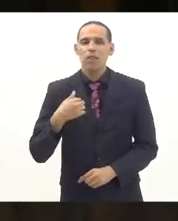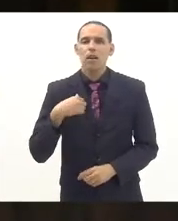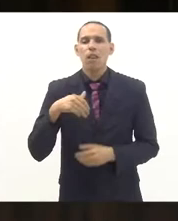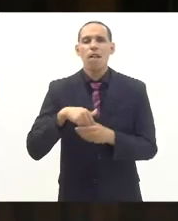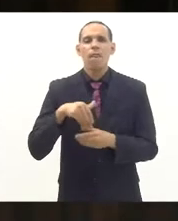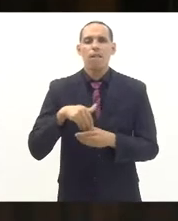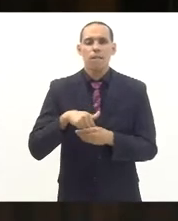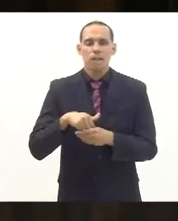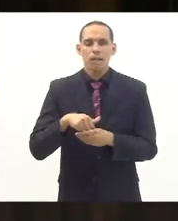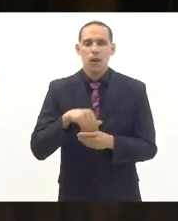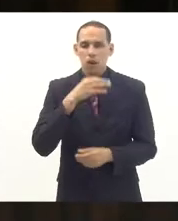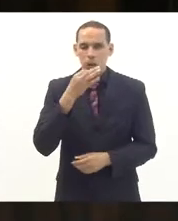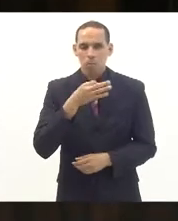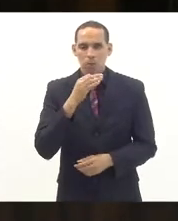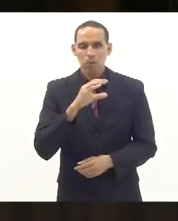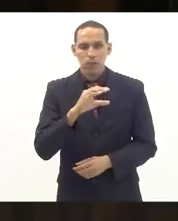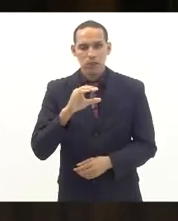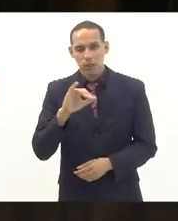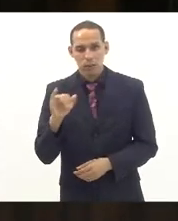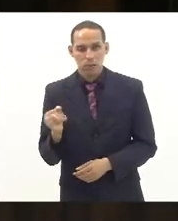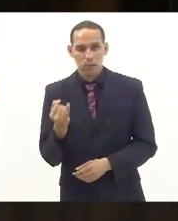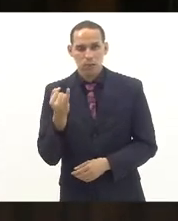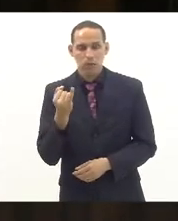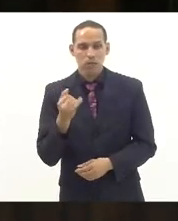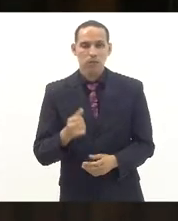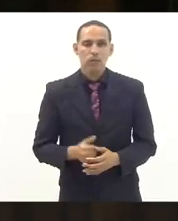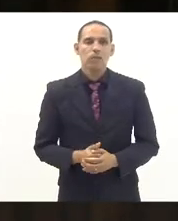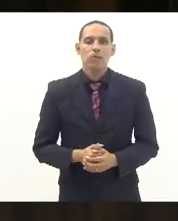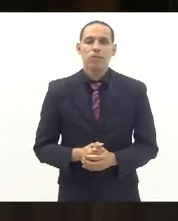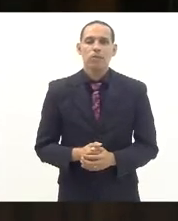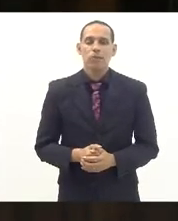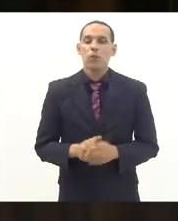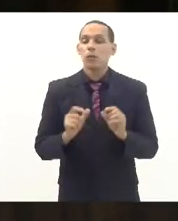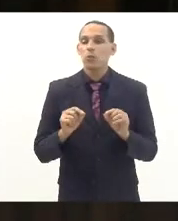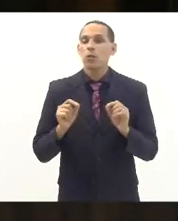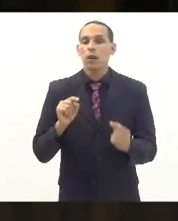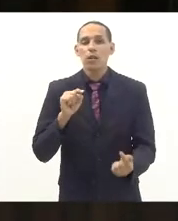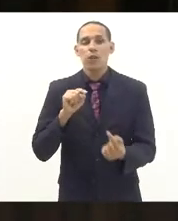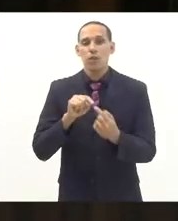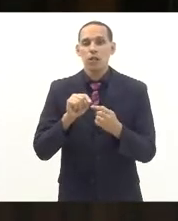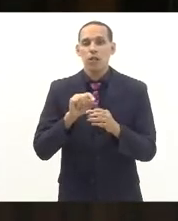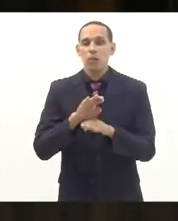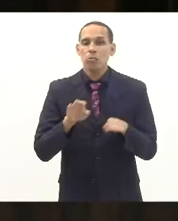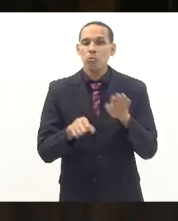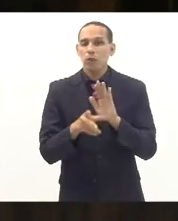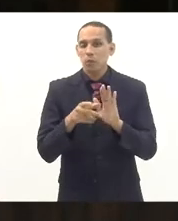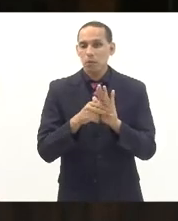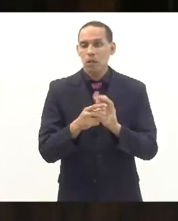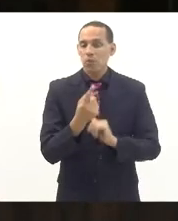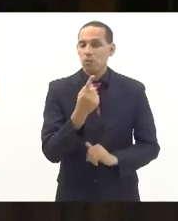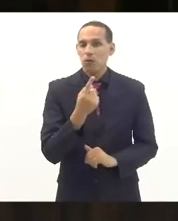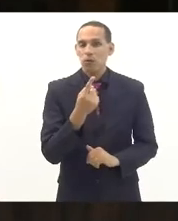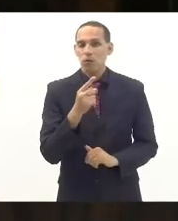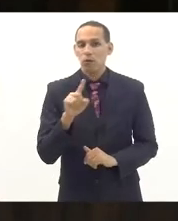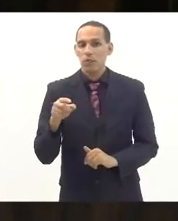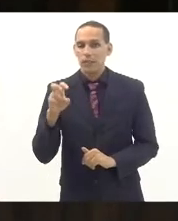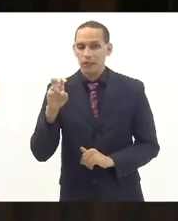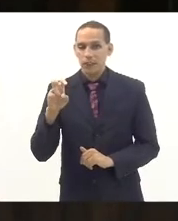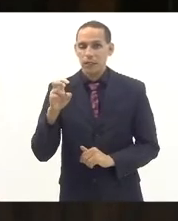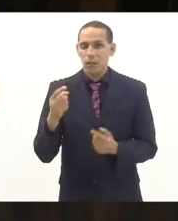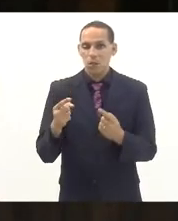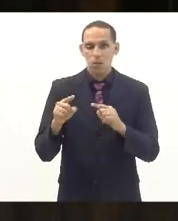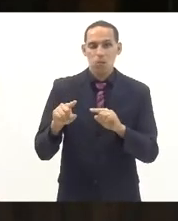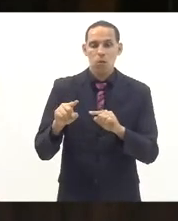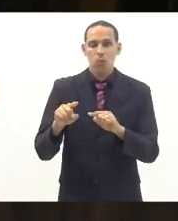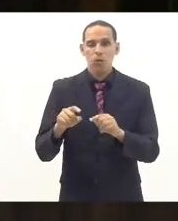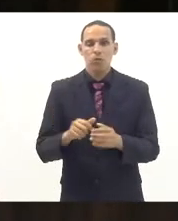parecer da comissão de concessão justiça que é favorável com subemenda à emenda as 1 e 5 e